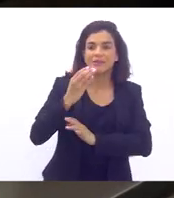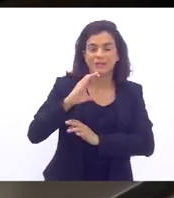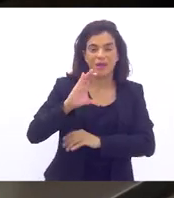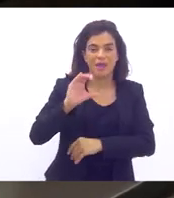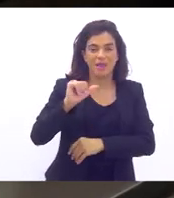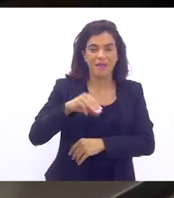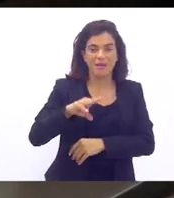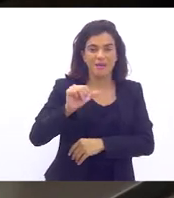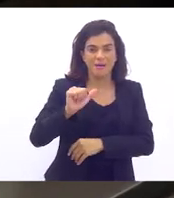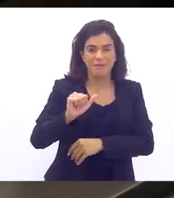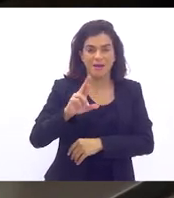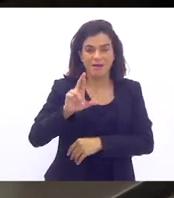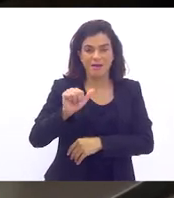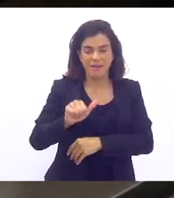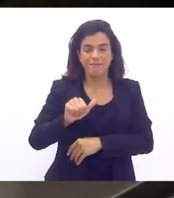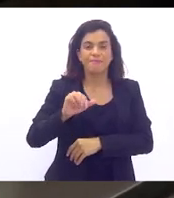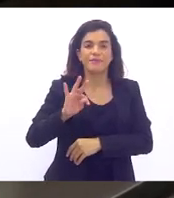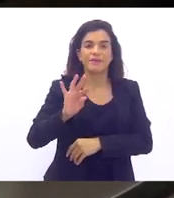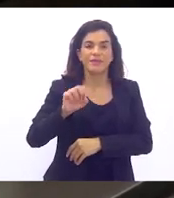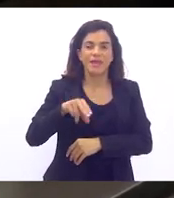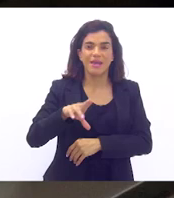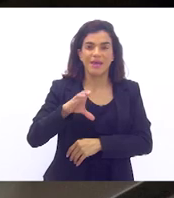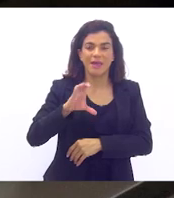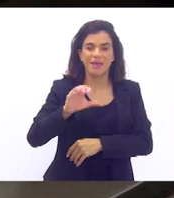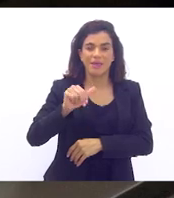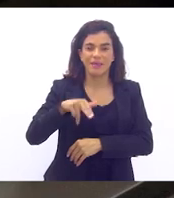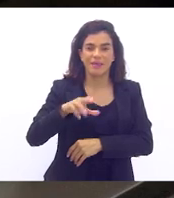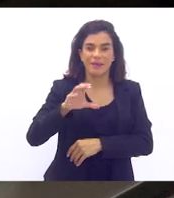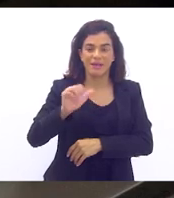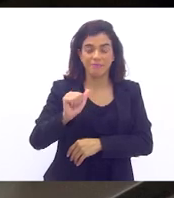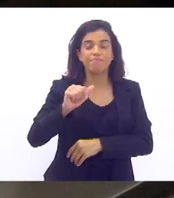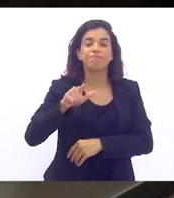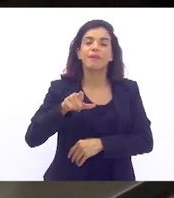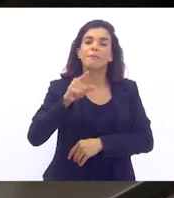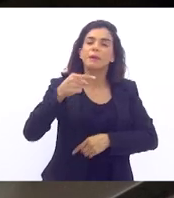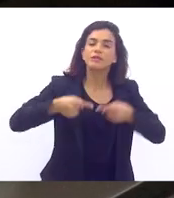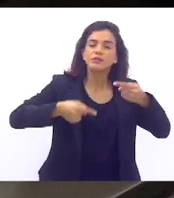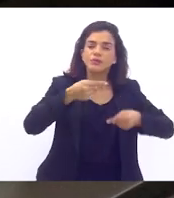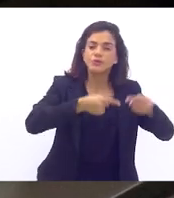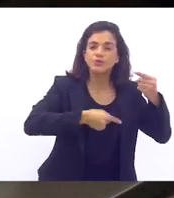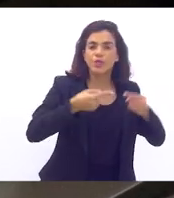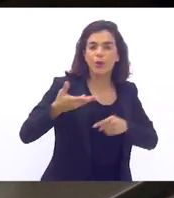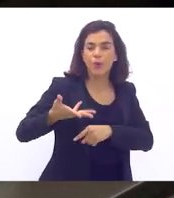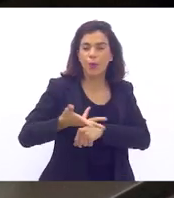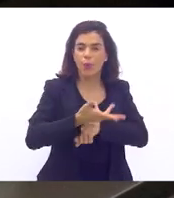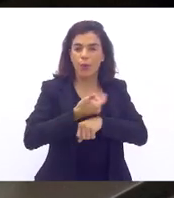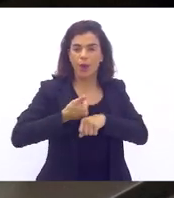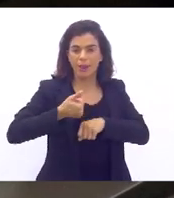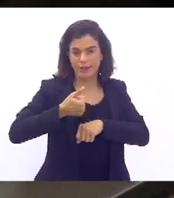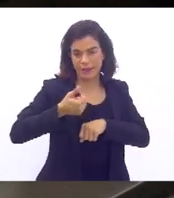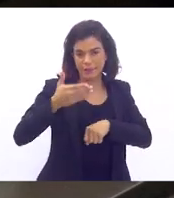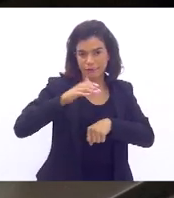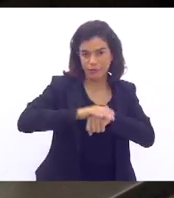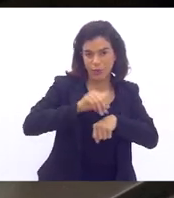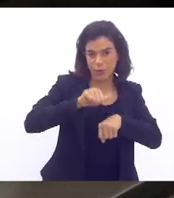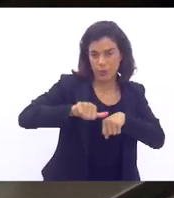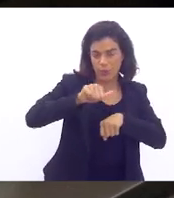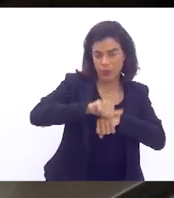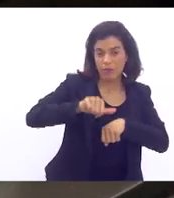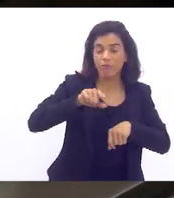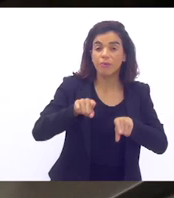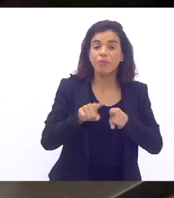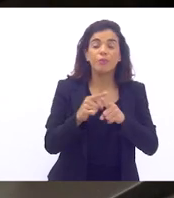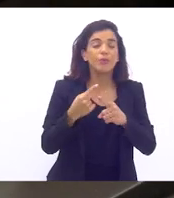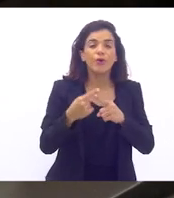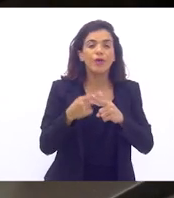câmara técnica para que seja um discutidos a qualidade dos curativos o que vai ser usado Porque como ela falou esses